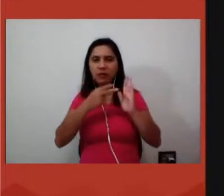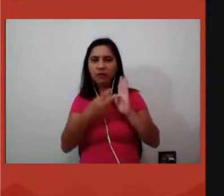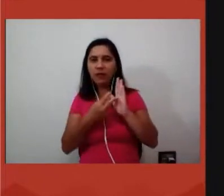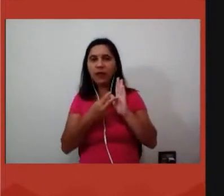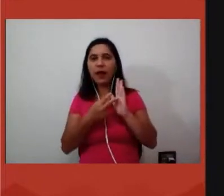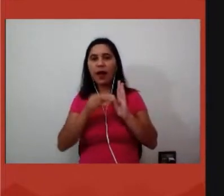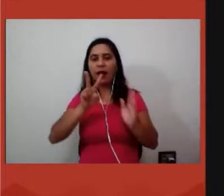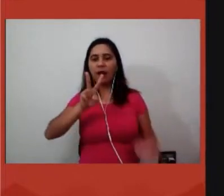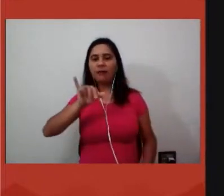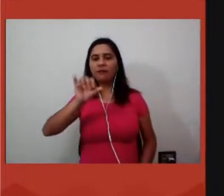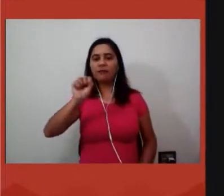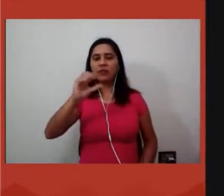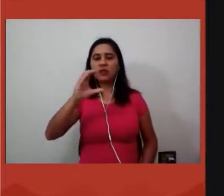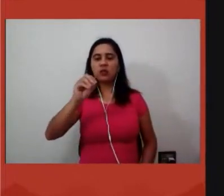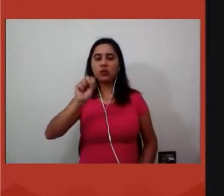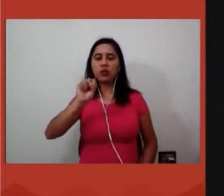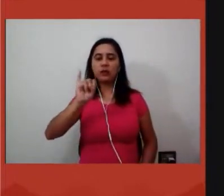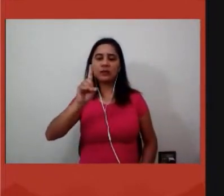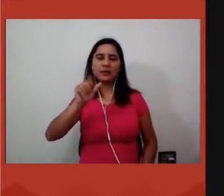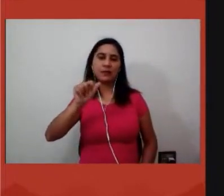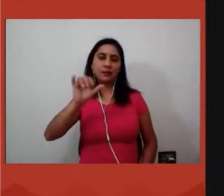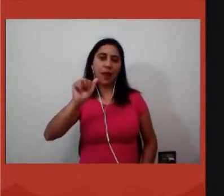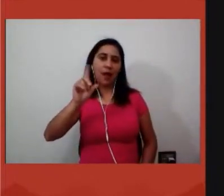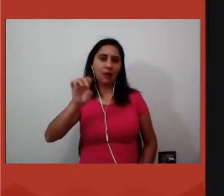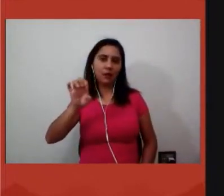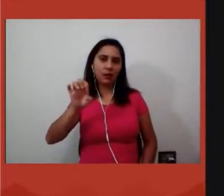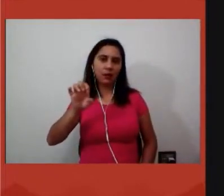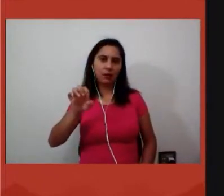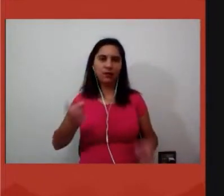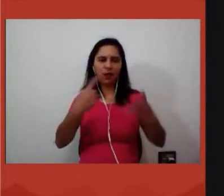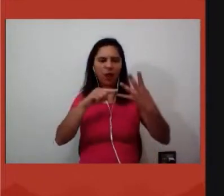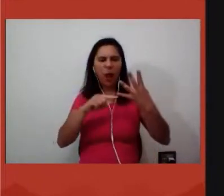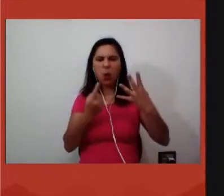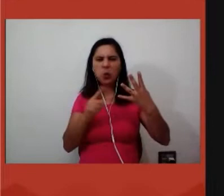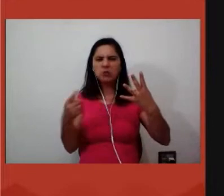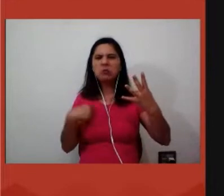Bom, e tem uma minha aqui que acho que não precisa ser levada a sério.